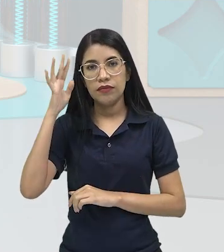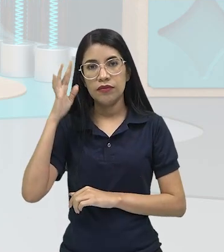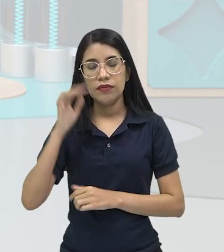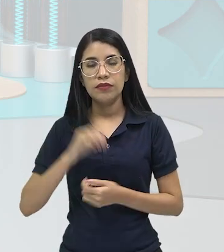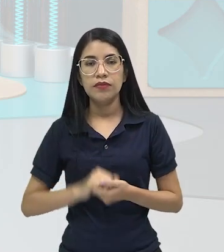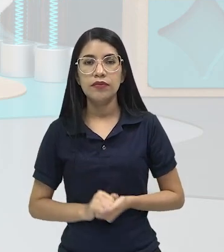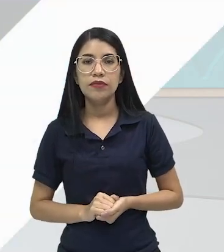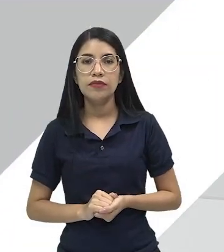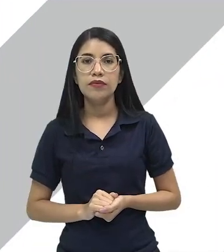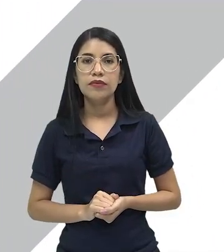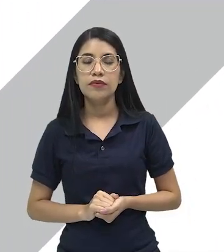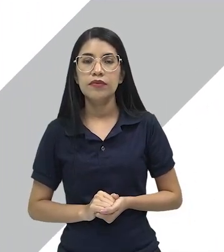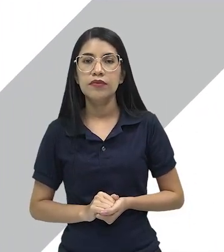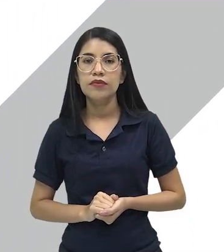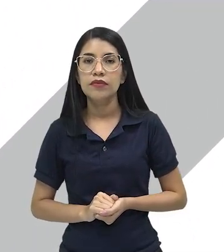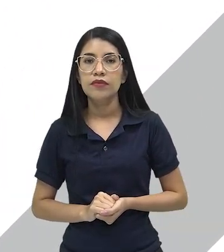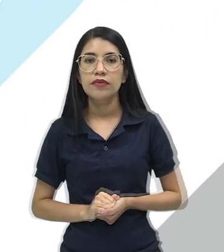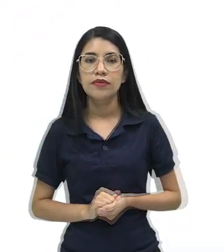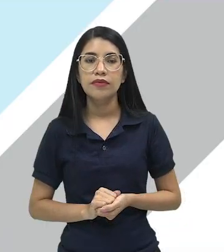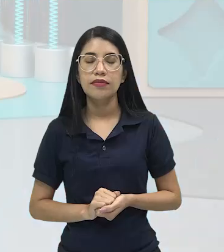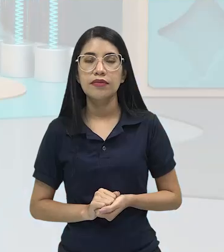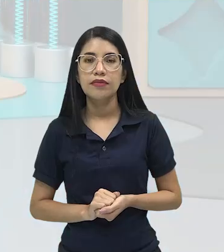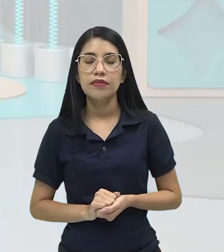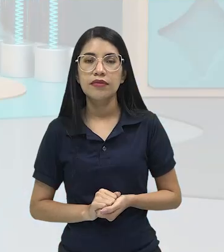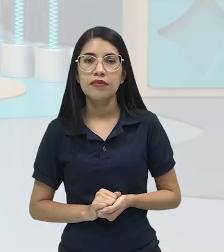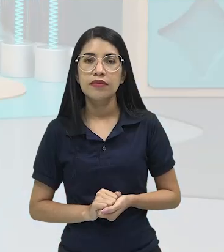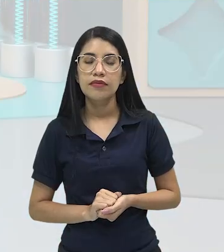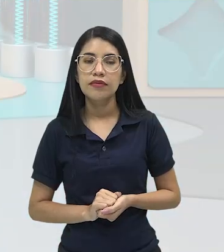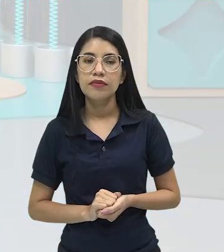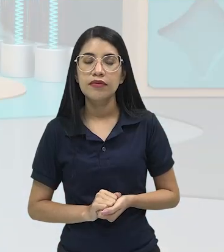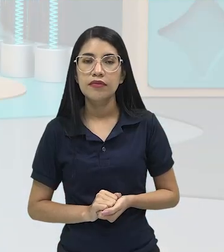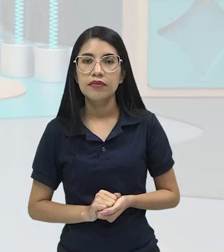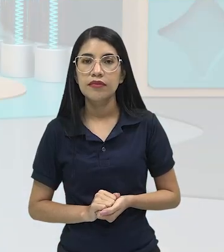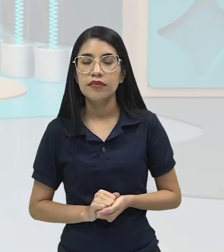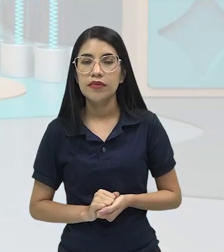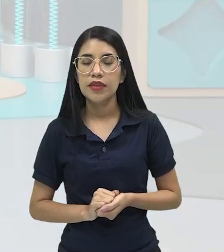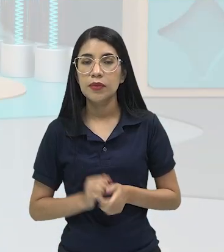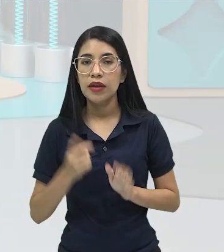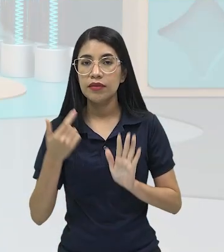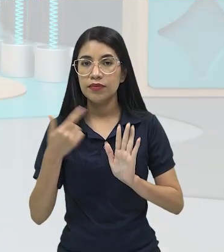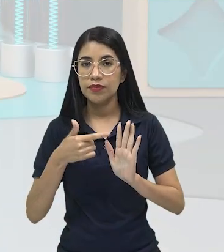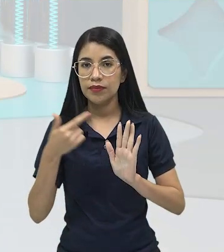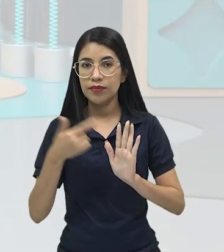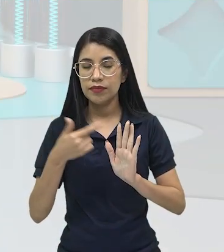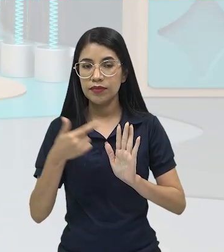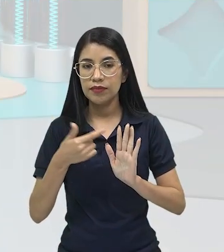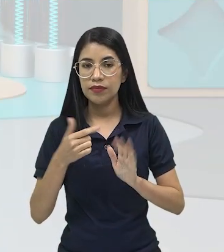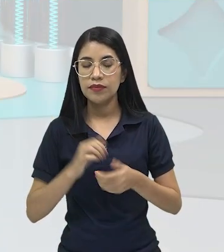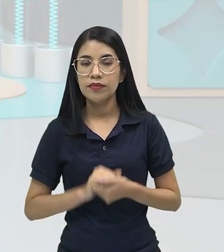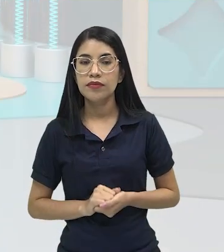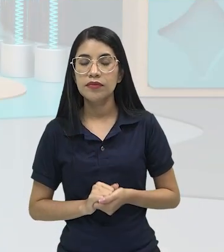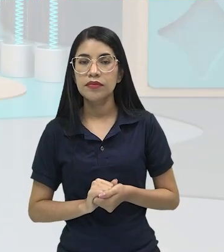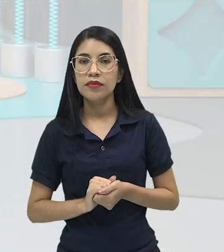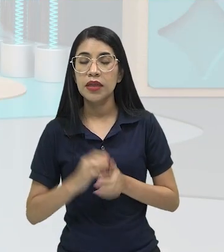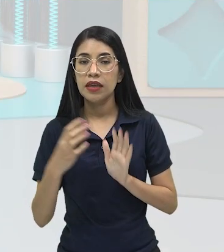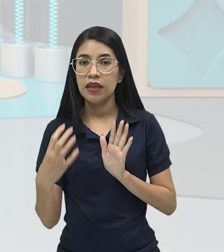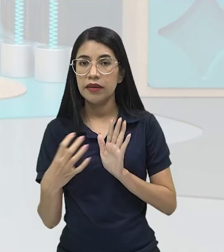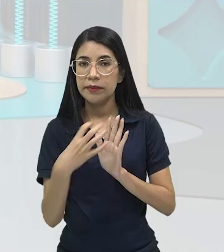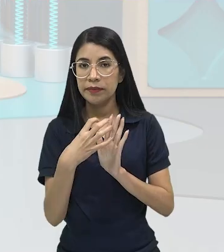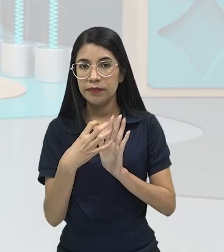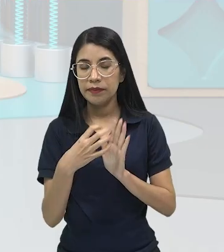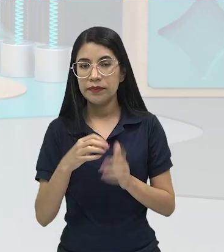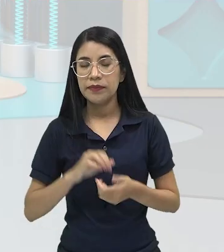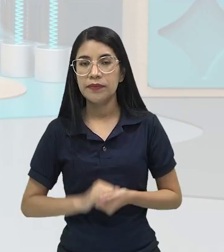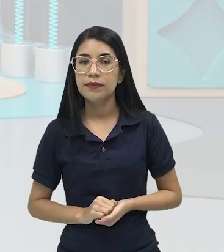a elas. As figuras de pensamento são a ironia, Aí nós temos a